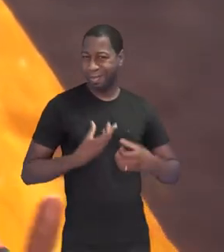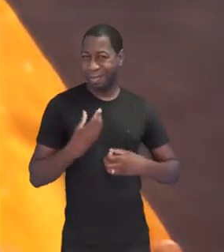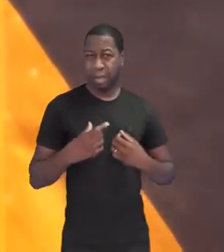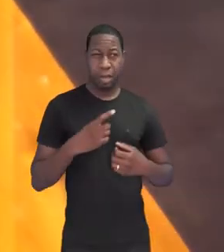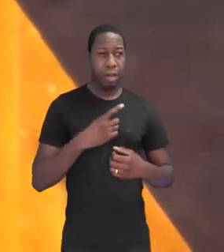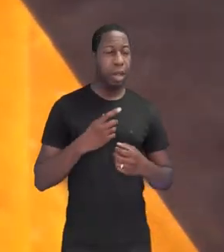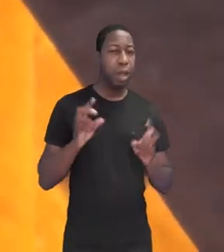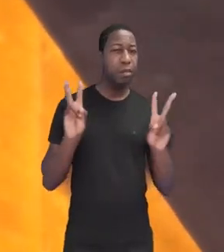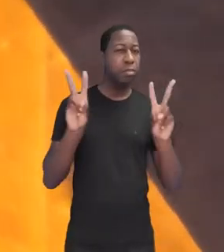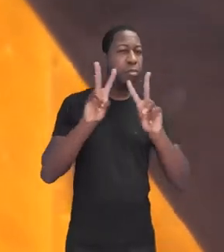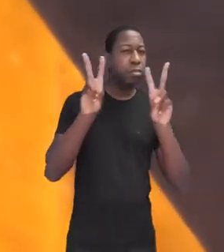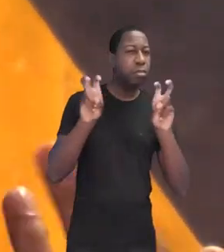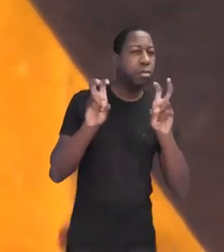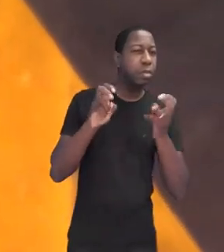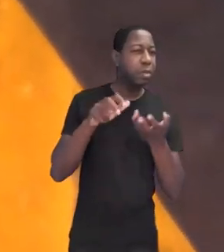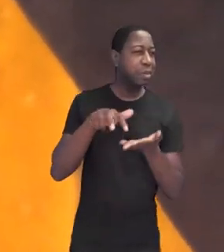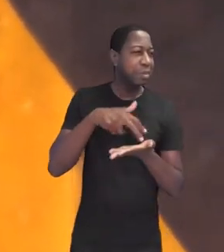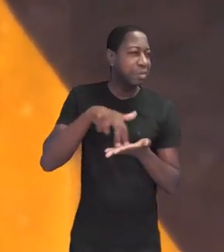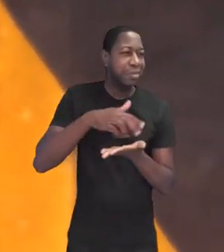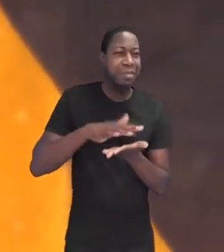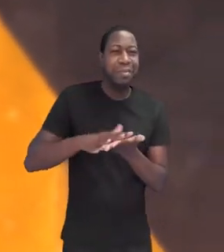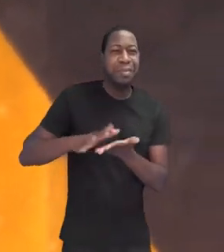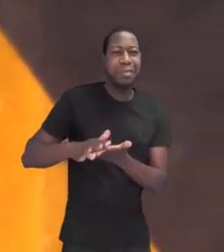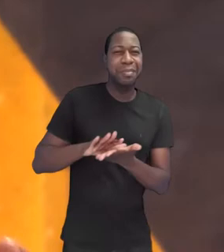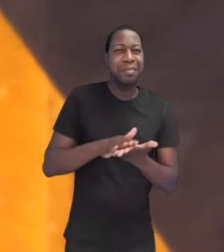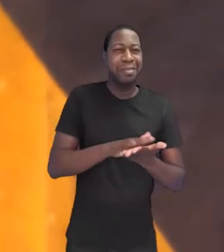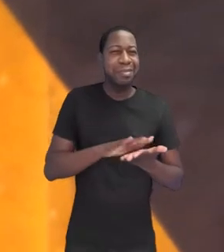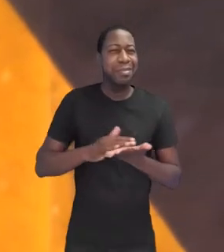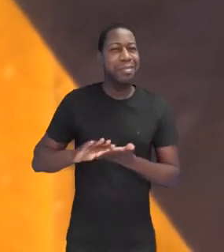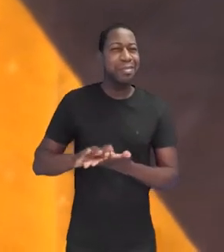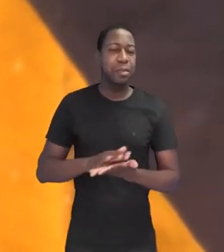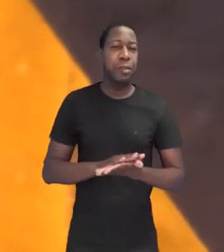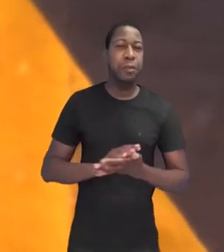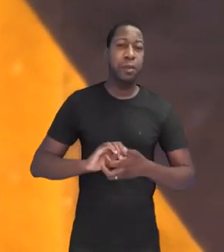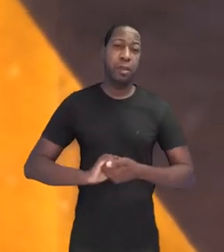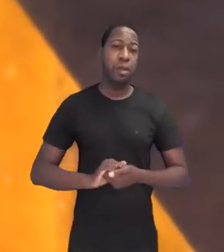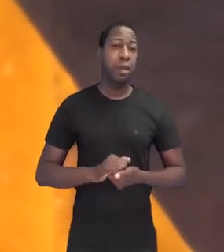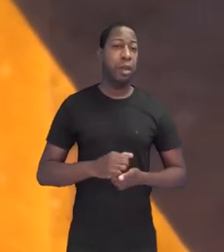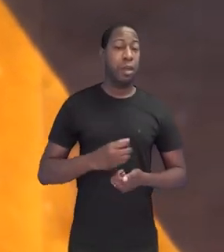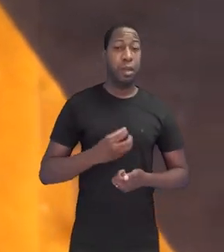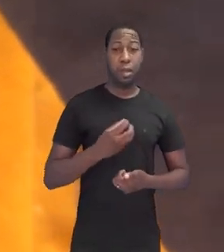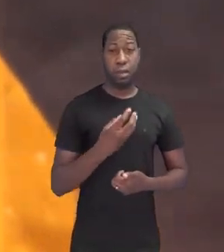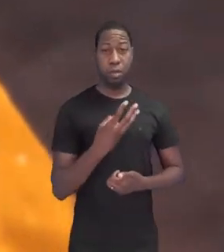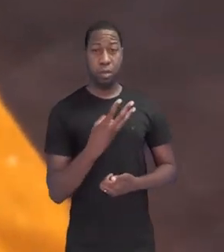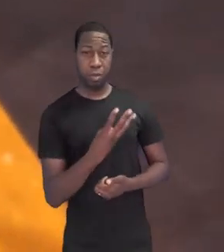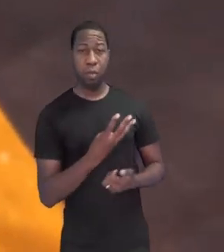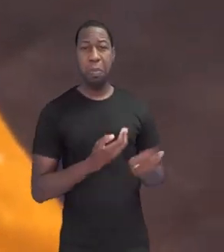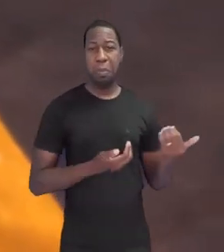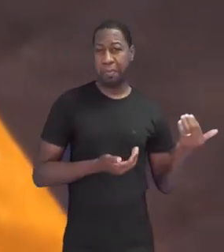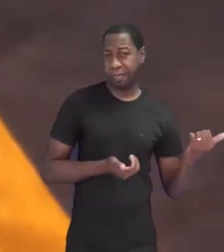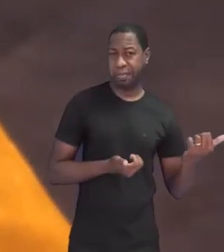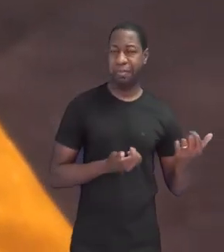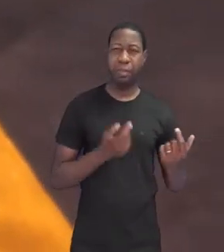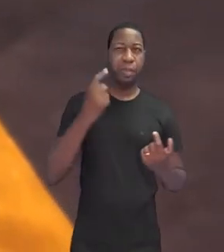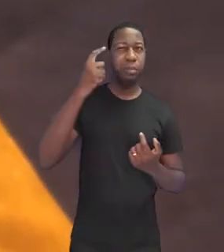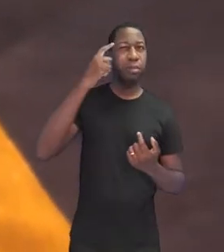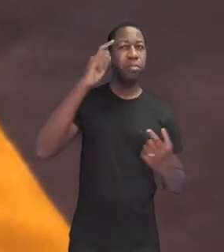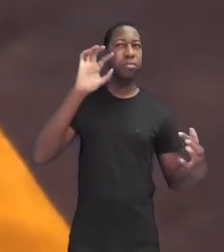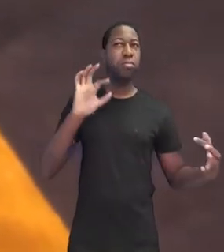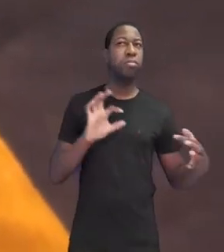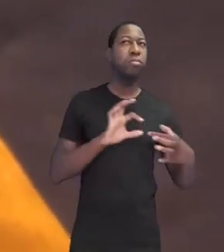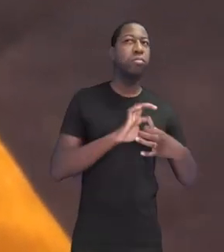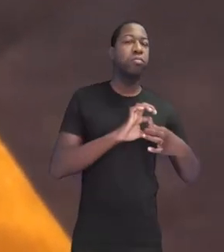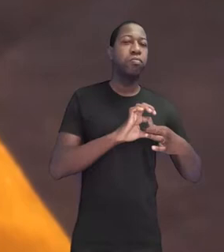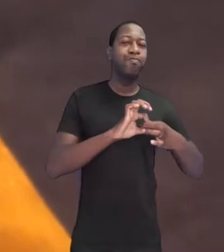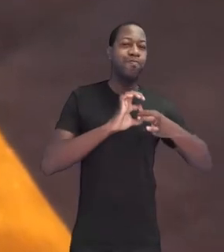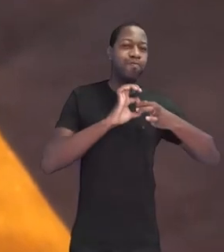título de Sambinha, Moda dos Quatro Rapazes, Rondó para você. Eu acredito que seja por